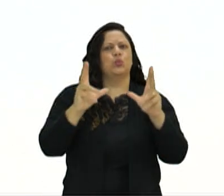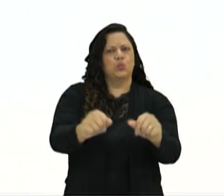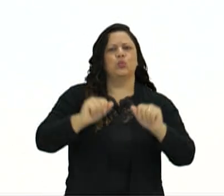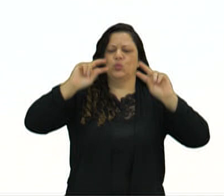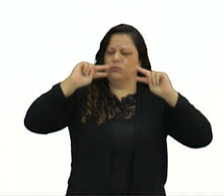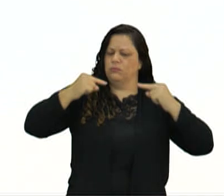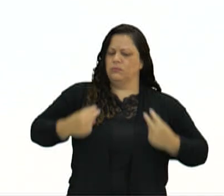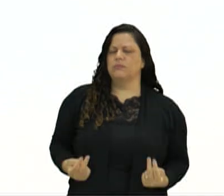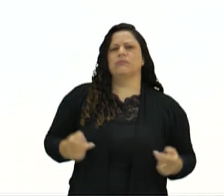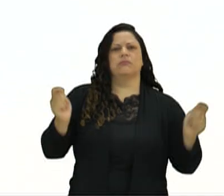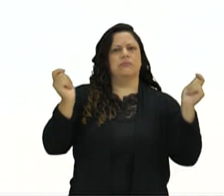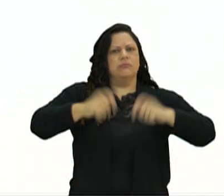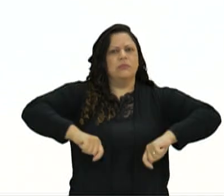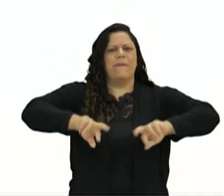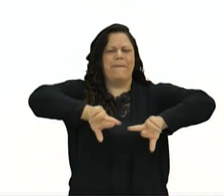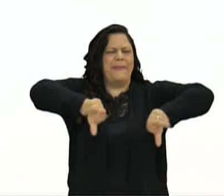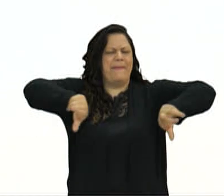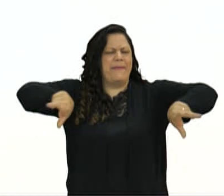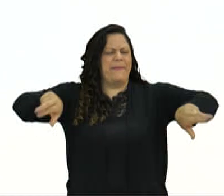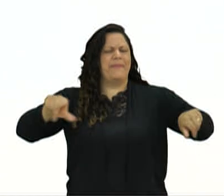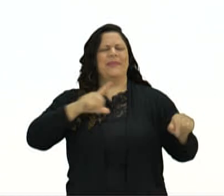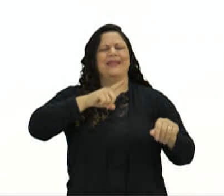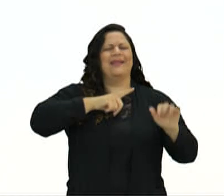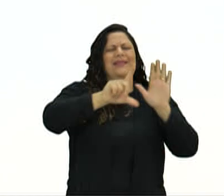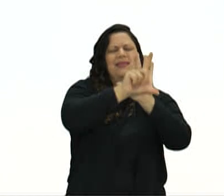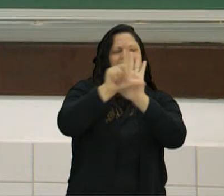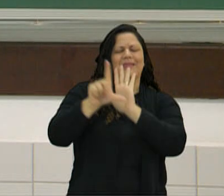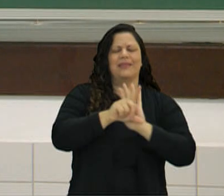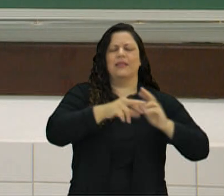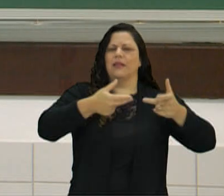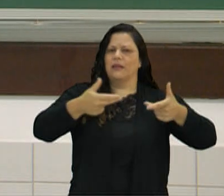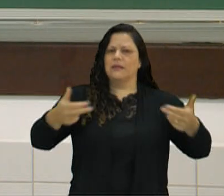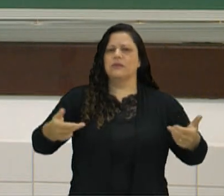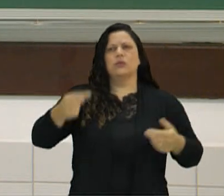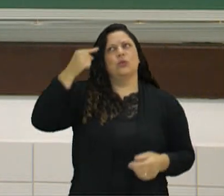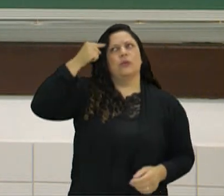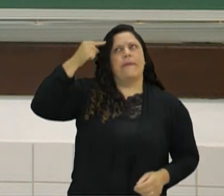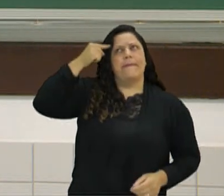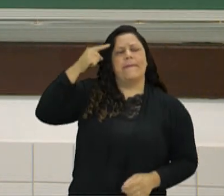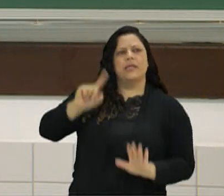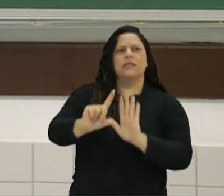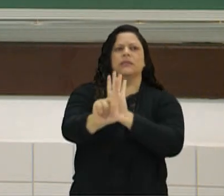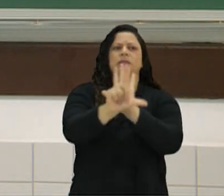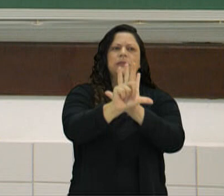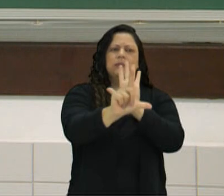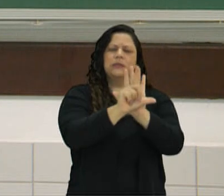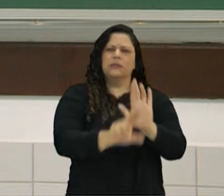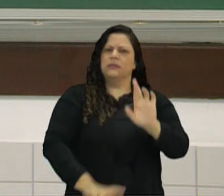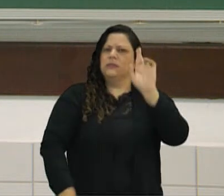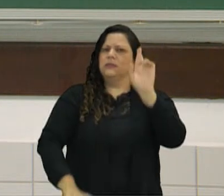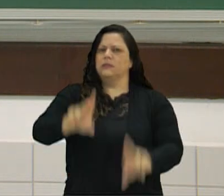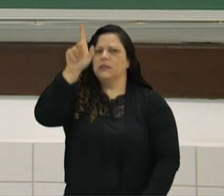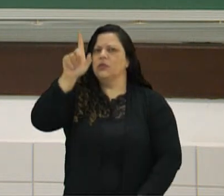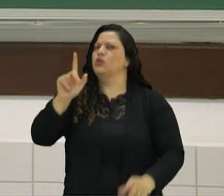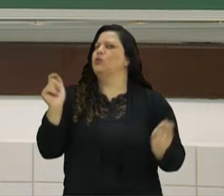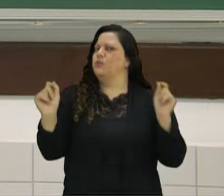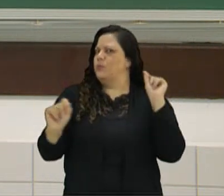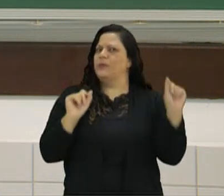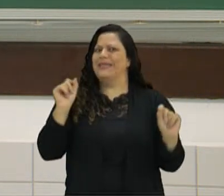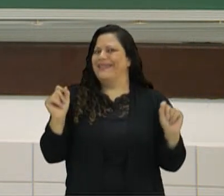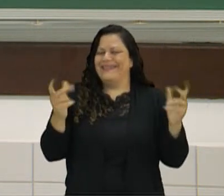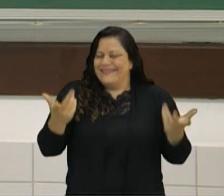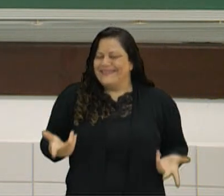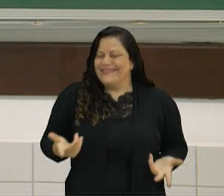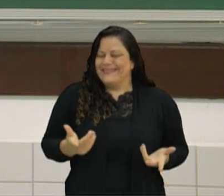seres têm as suas leis. Quando Montesquieu pensa as leis, ele faz uma diferença aí entre o que são as